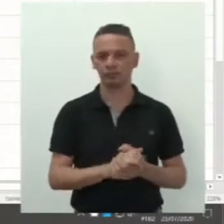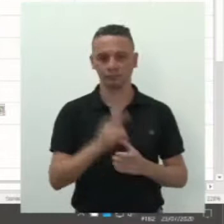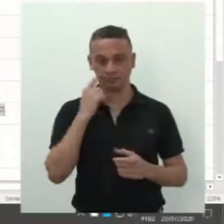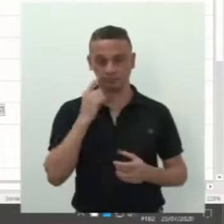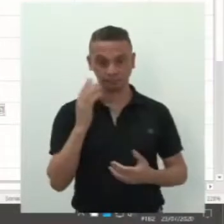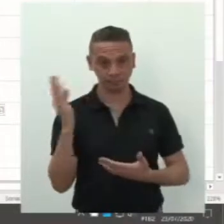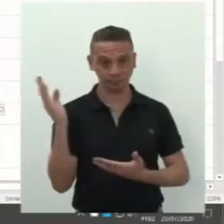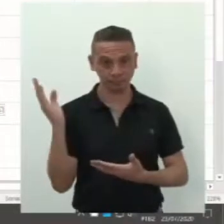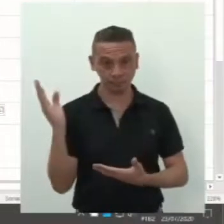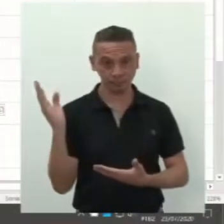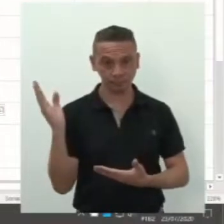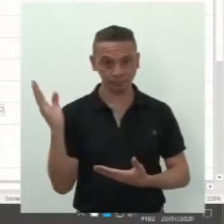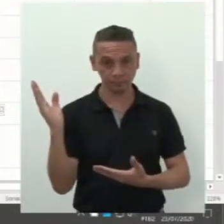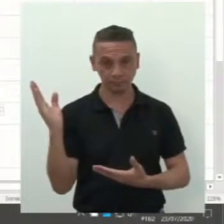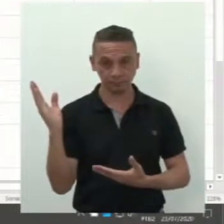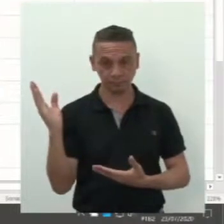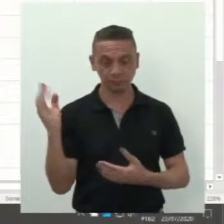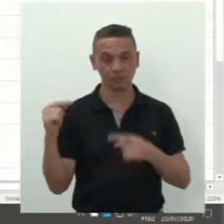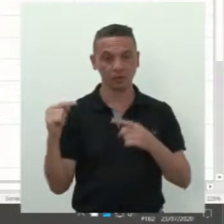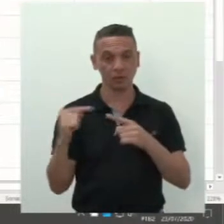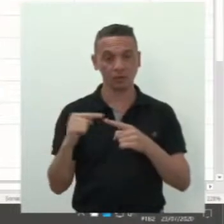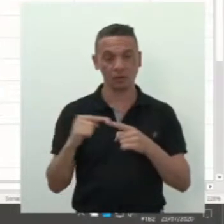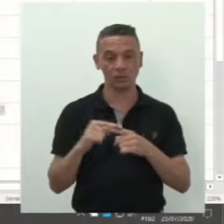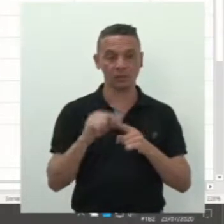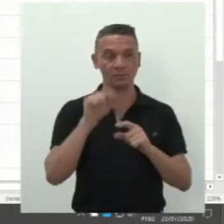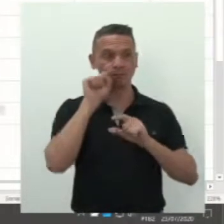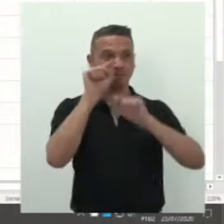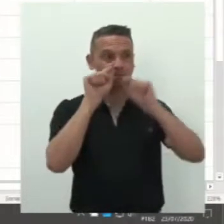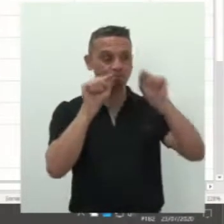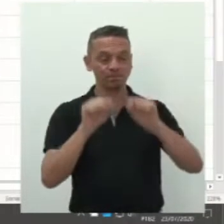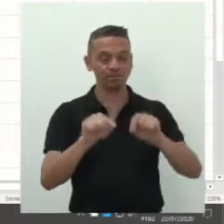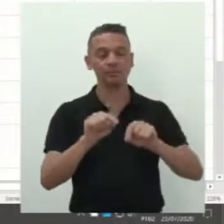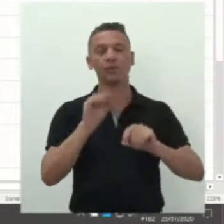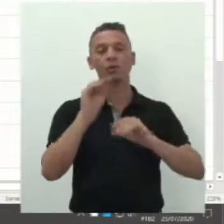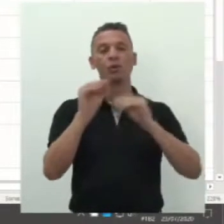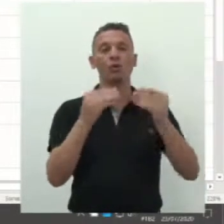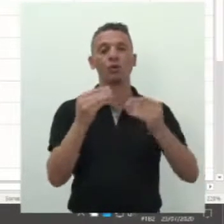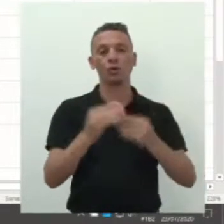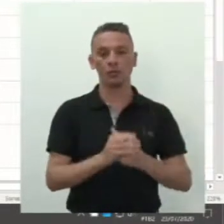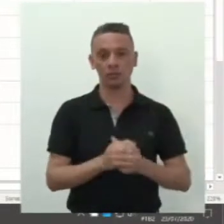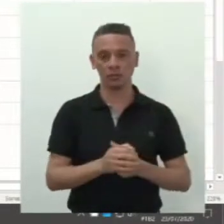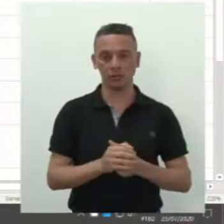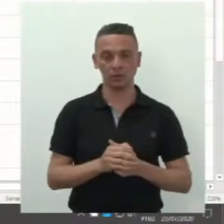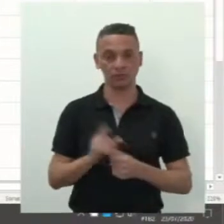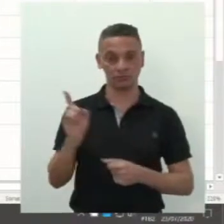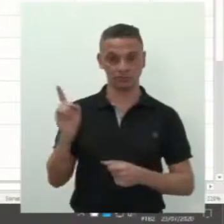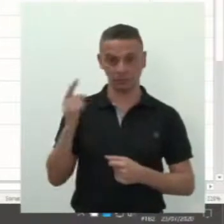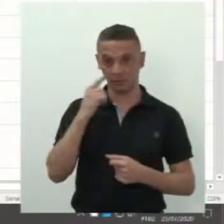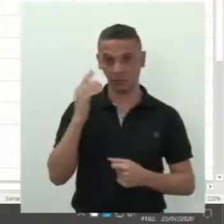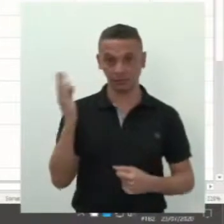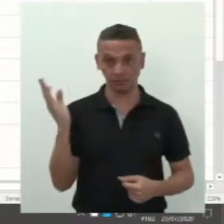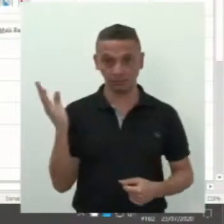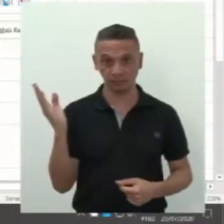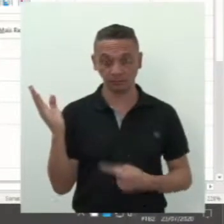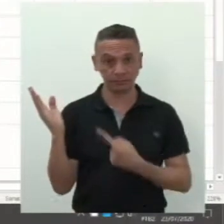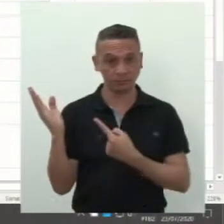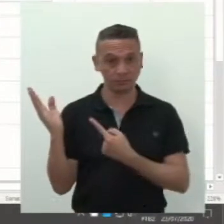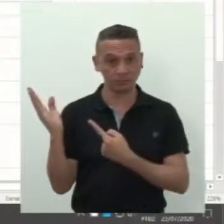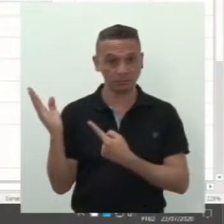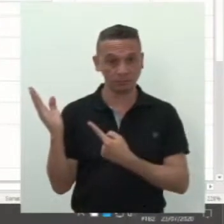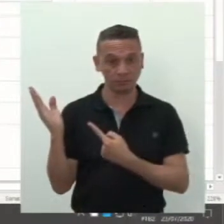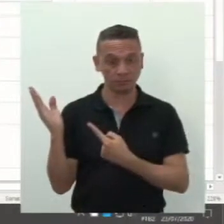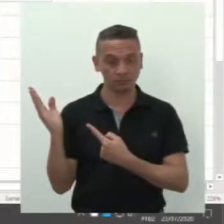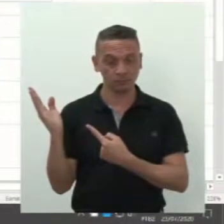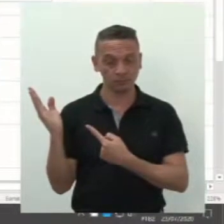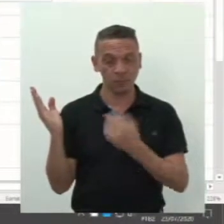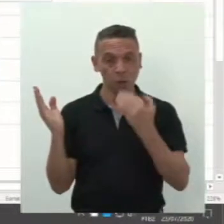você coloque uma formatação condicional nesse conjunto de dados. Eu venho aqui em formatação condicional, ó, vou colocar a